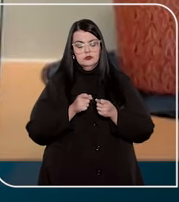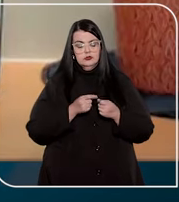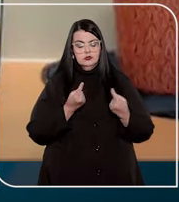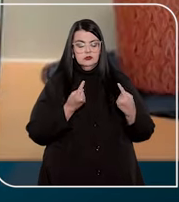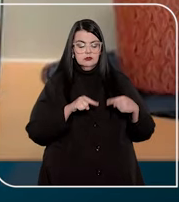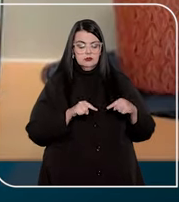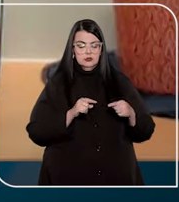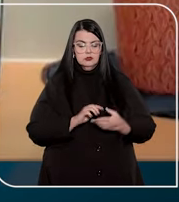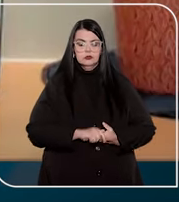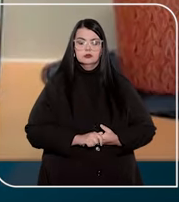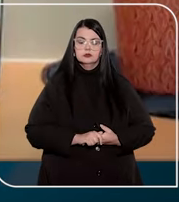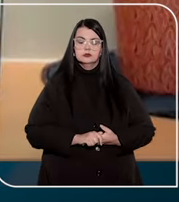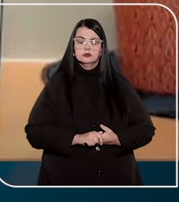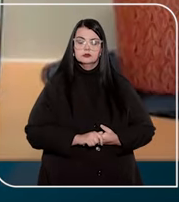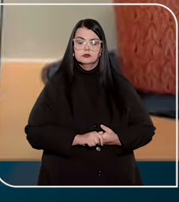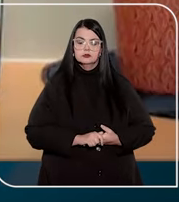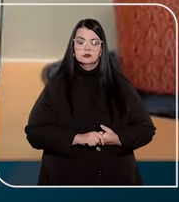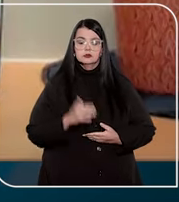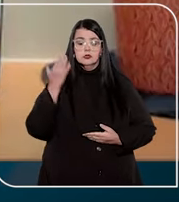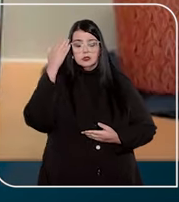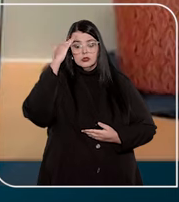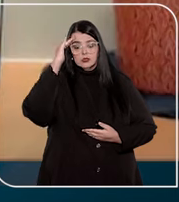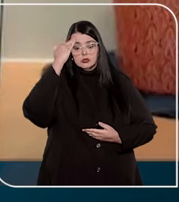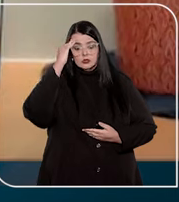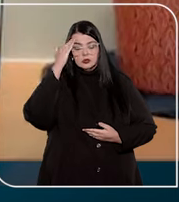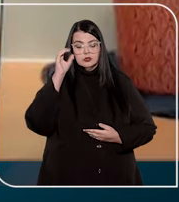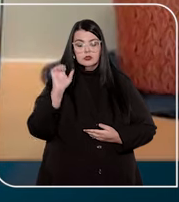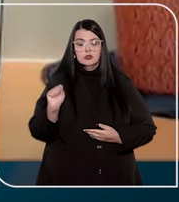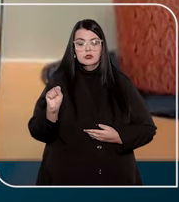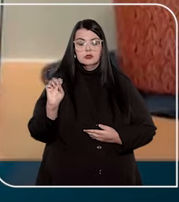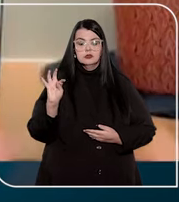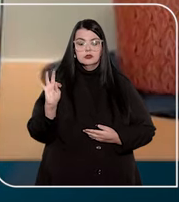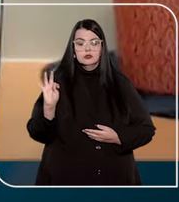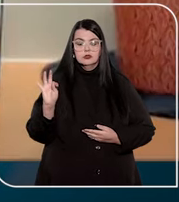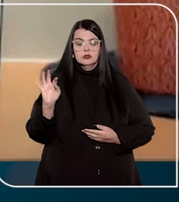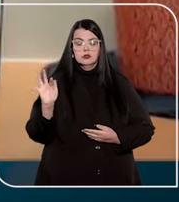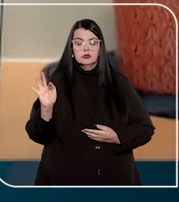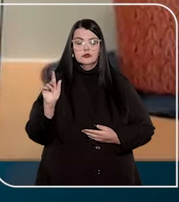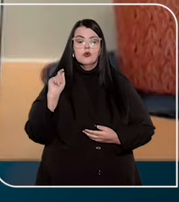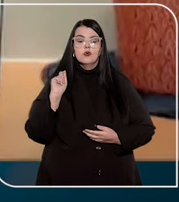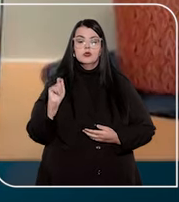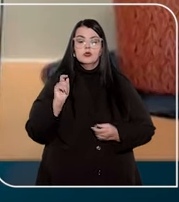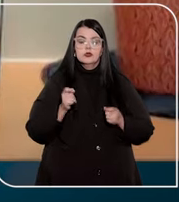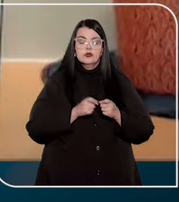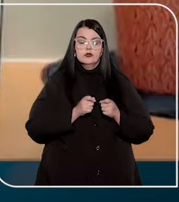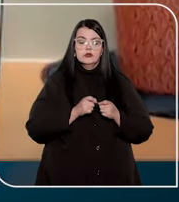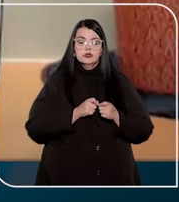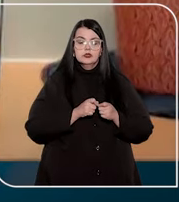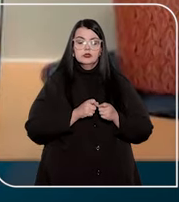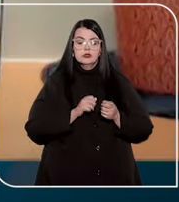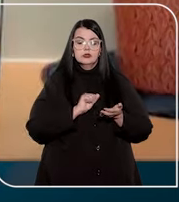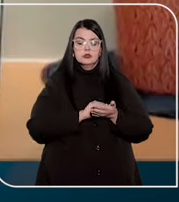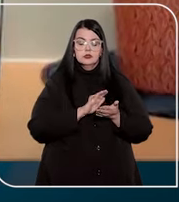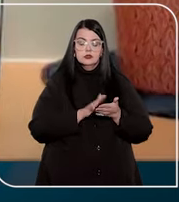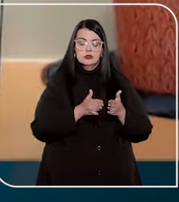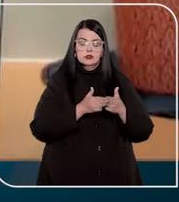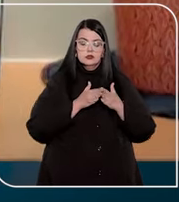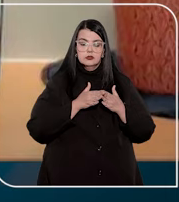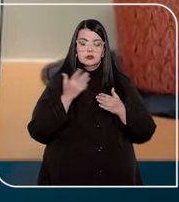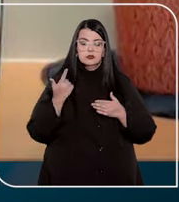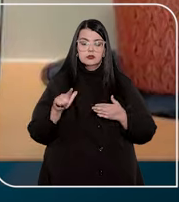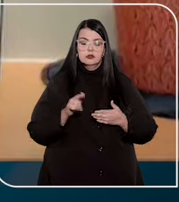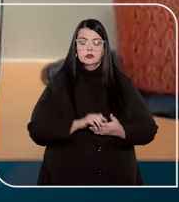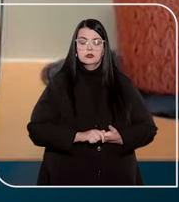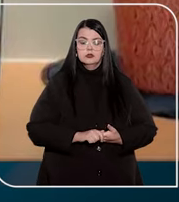contrário ao entendimento do STF. E o que seria esse juízo de retratação? E juízo